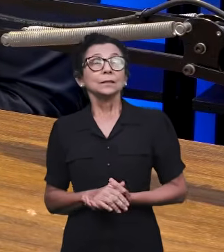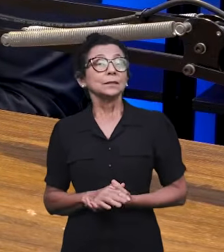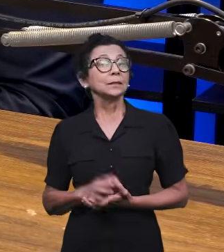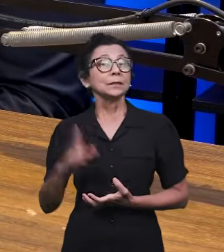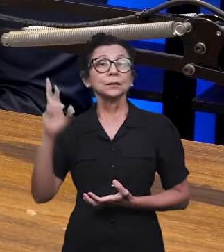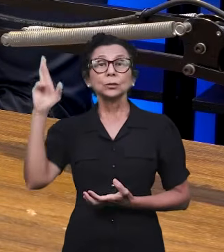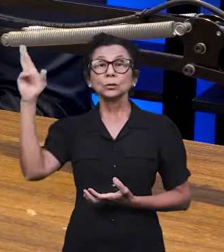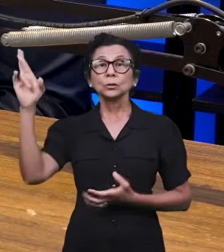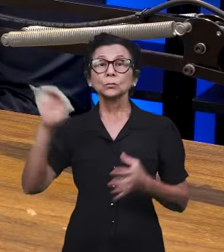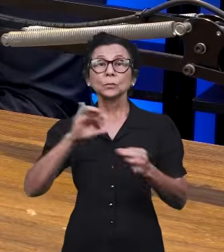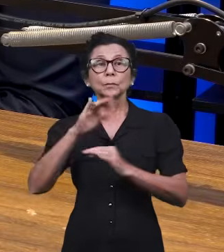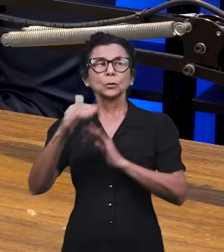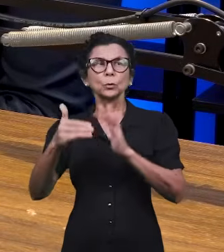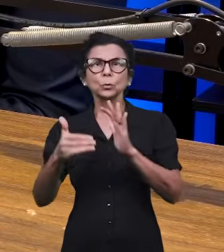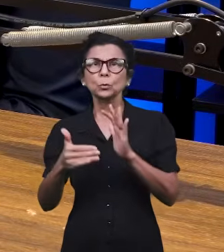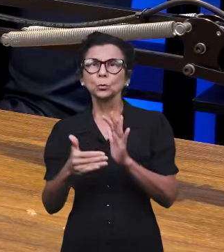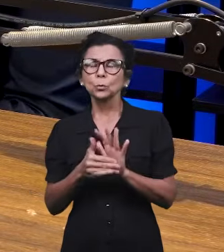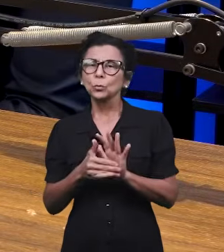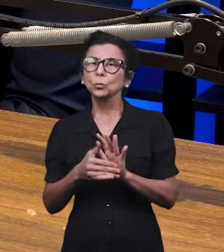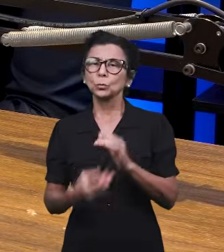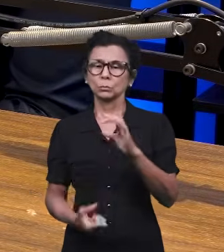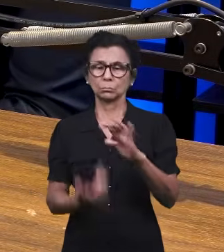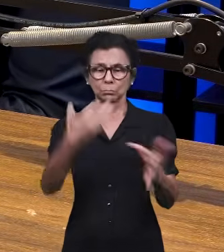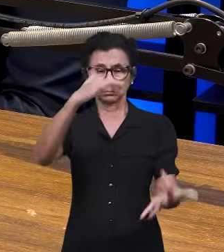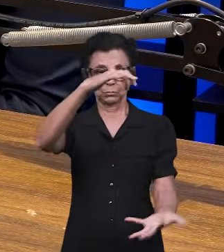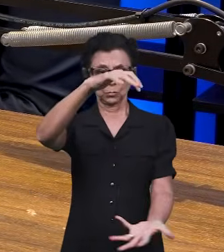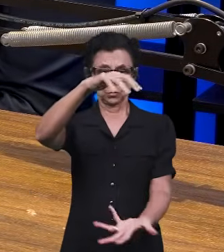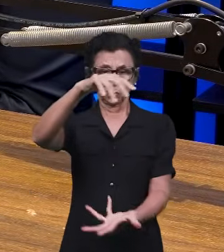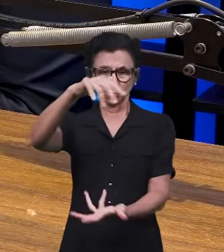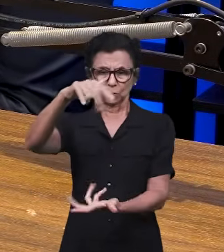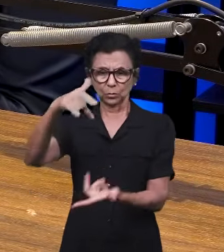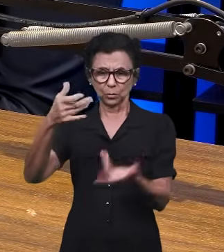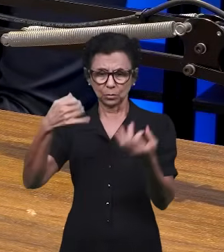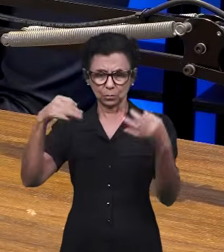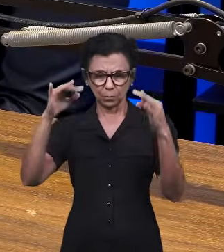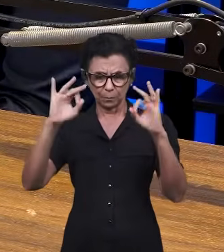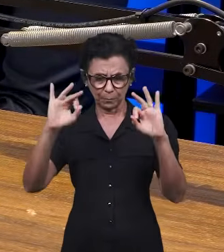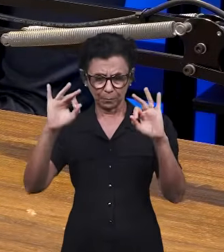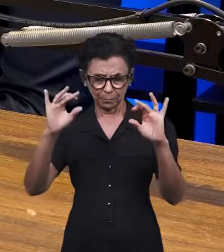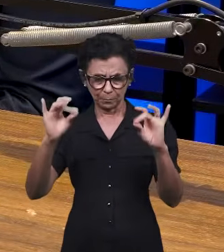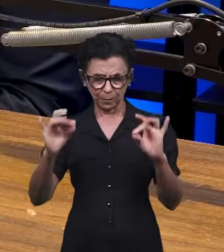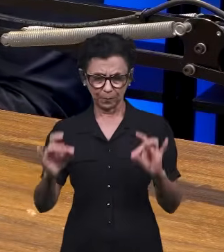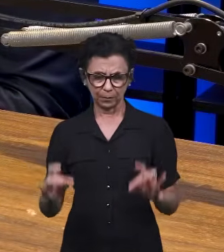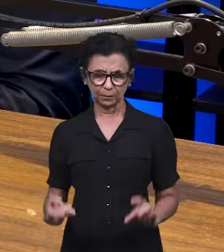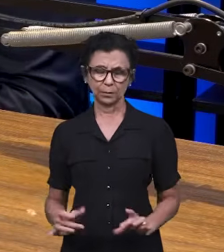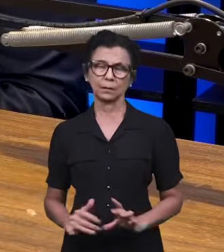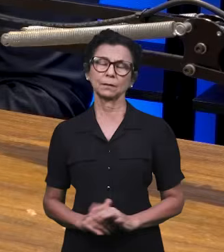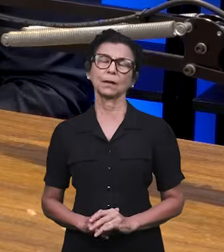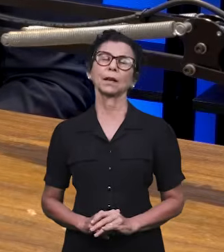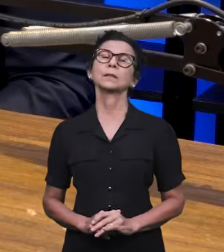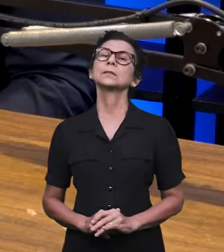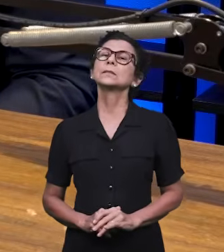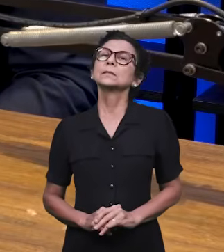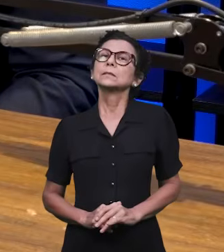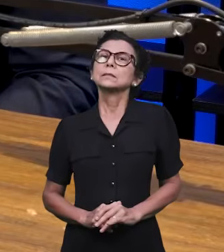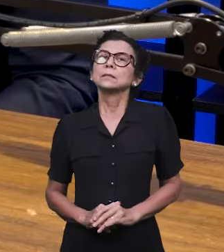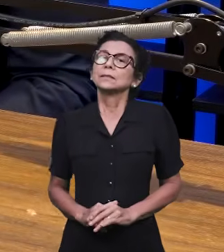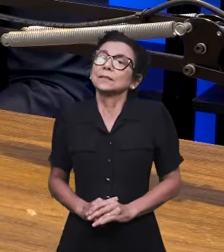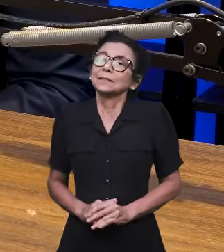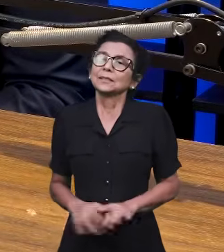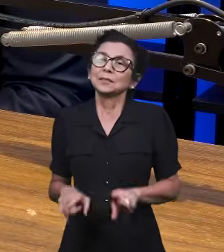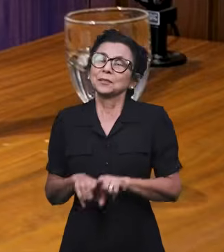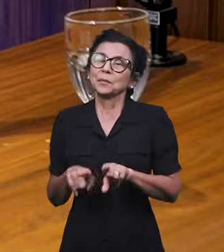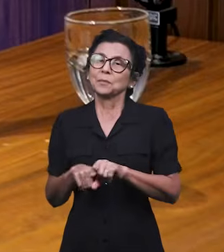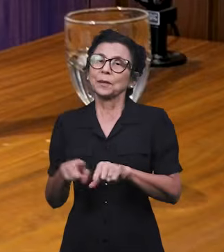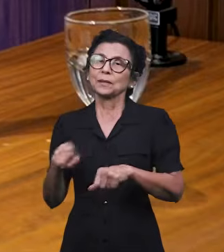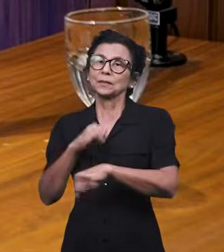sendo feito com excelência, na obra criadora, na obra redentora e no porvir, na Nova Jerusalém, na vida